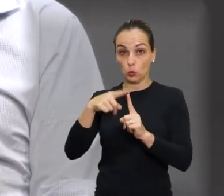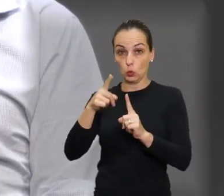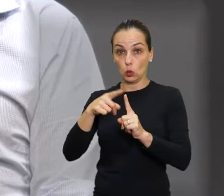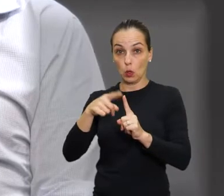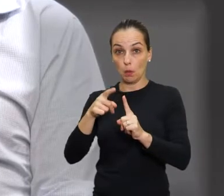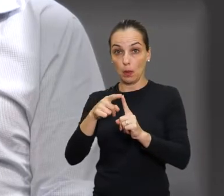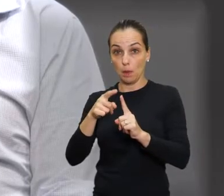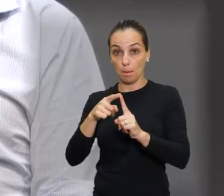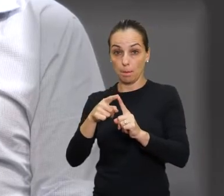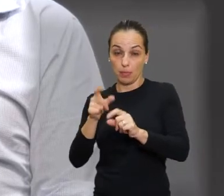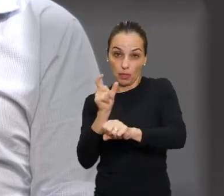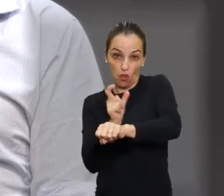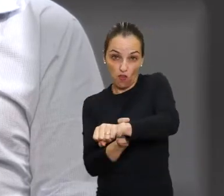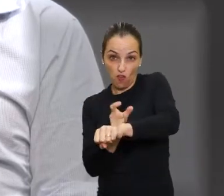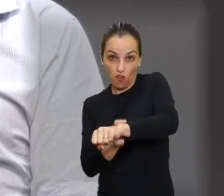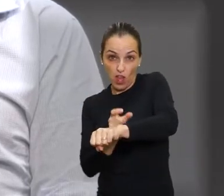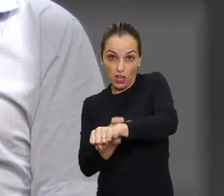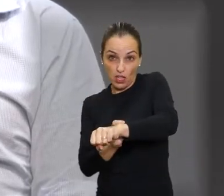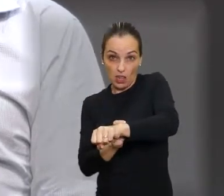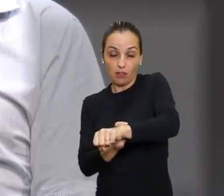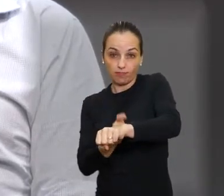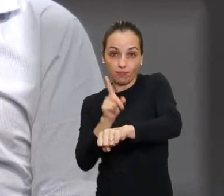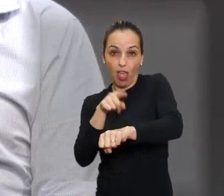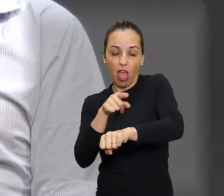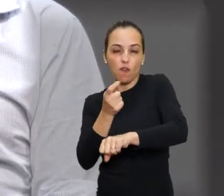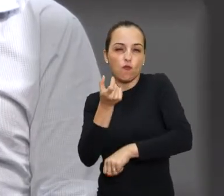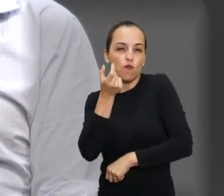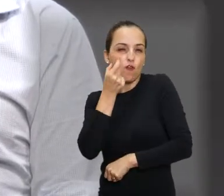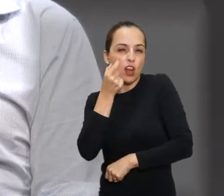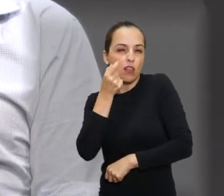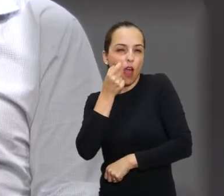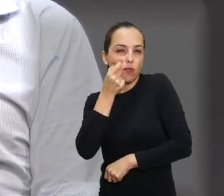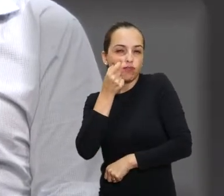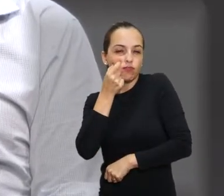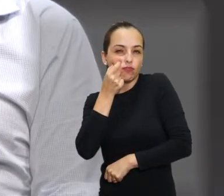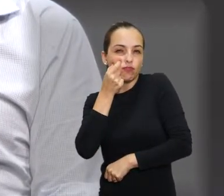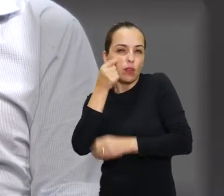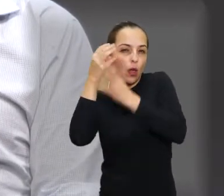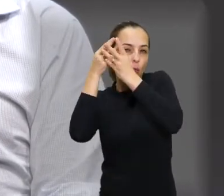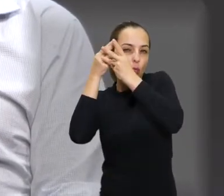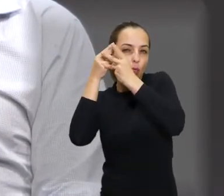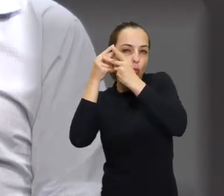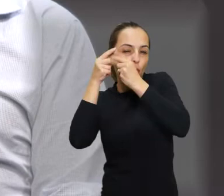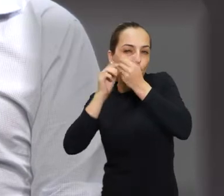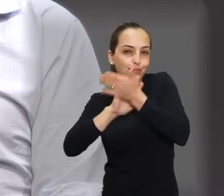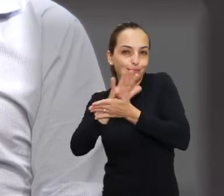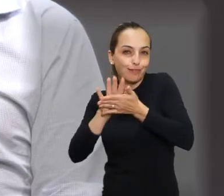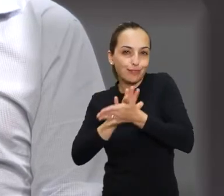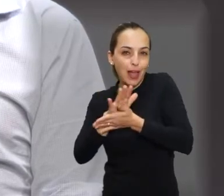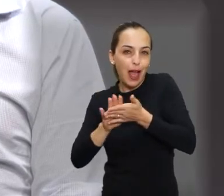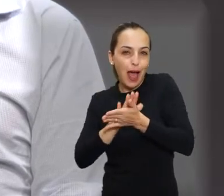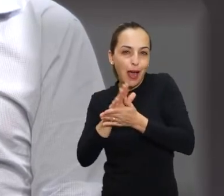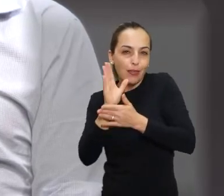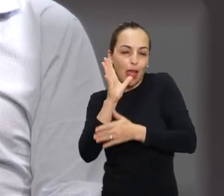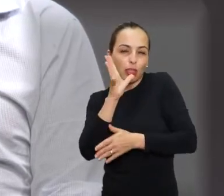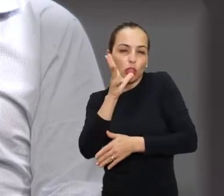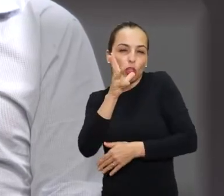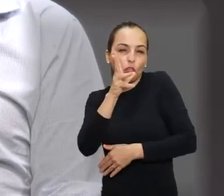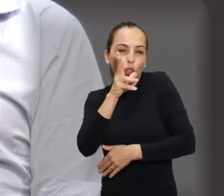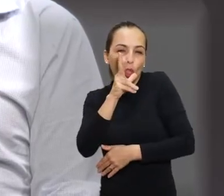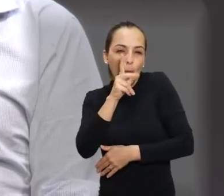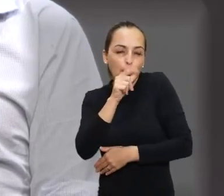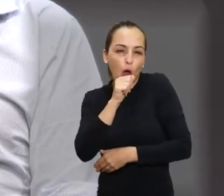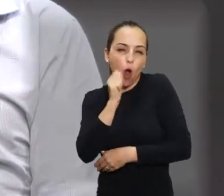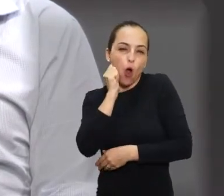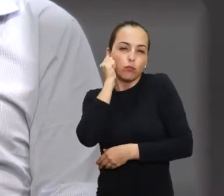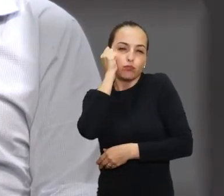dois sinais clássicos. O primeiro, como eu falei, é uma ferida que não cicatriza. É aquela feridinha que sangra cada